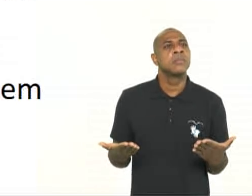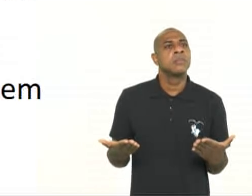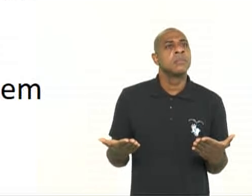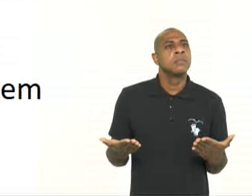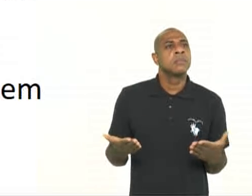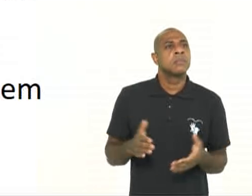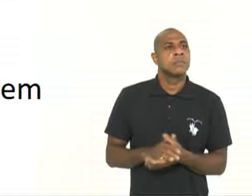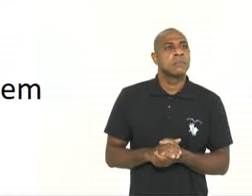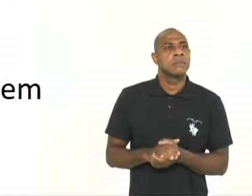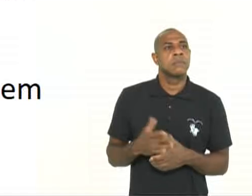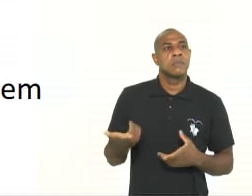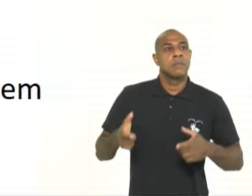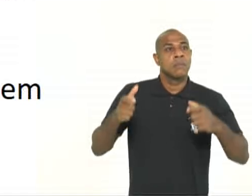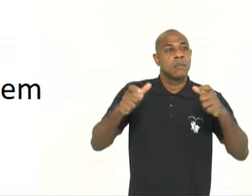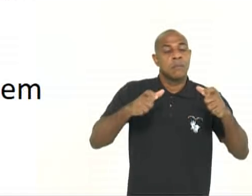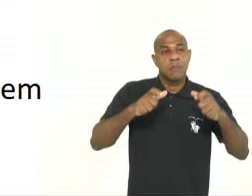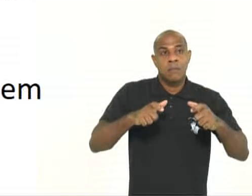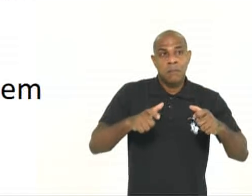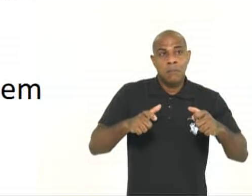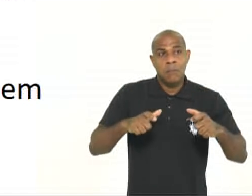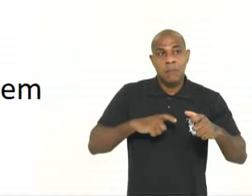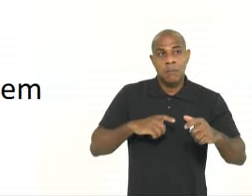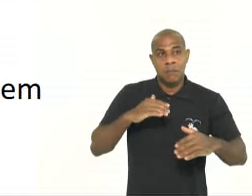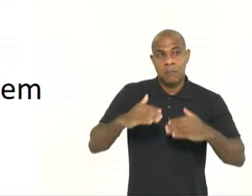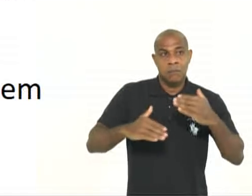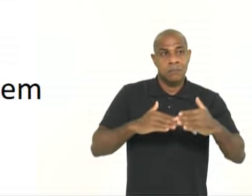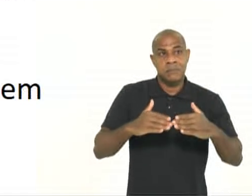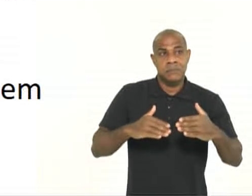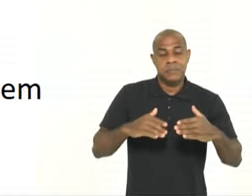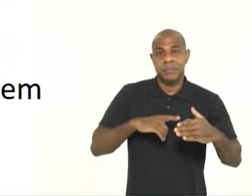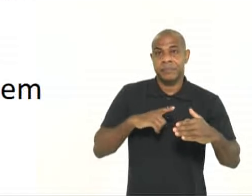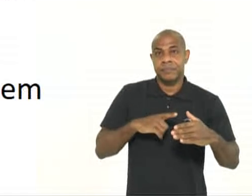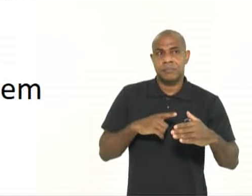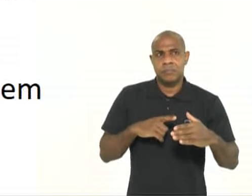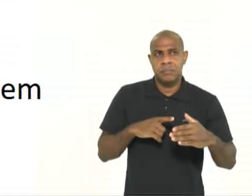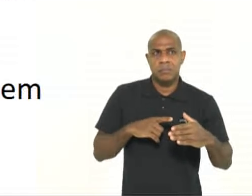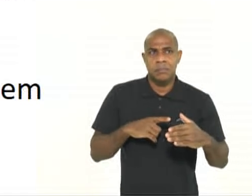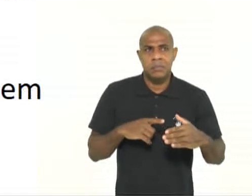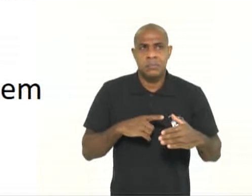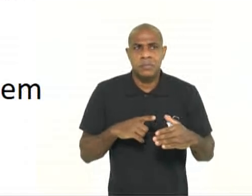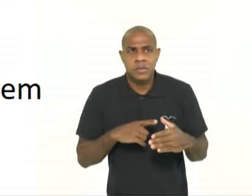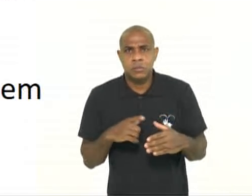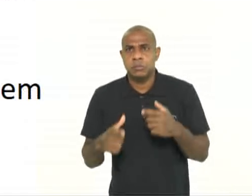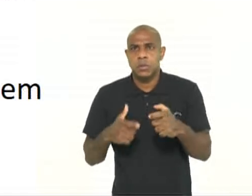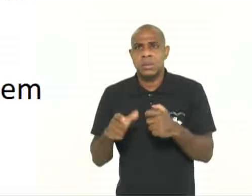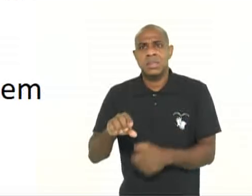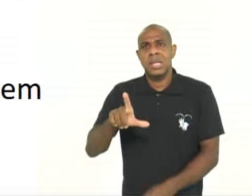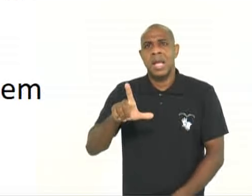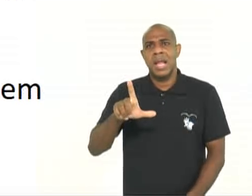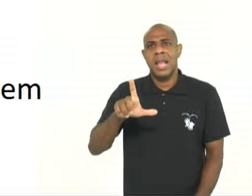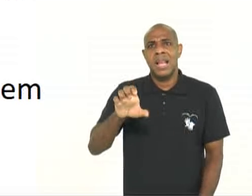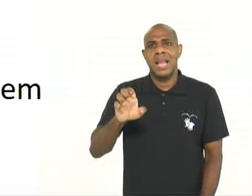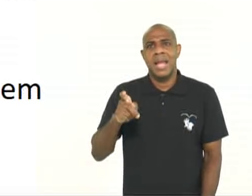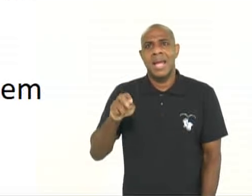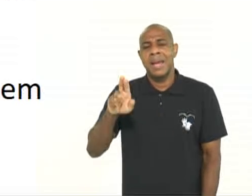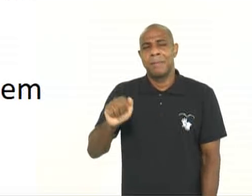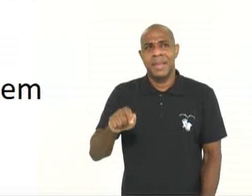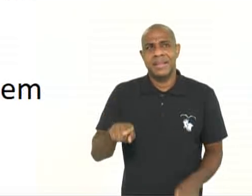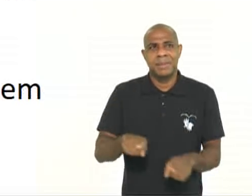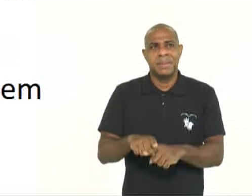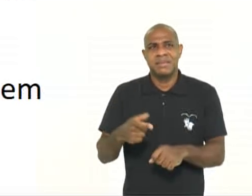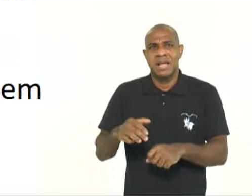locais onde ficavam as pessoas que desenvolviam a lepra, uma doença que ocorre em geral na pele. O professor Roberto também comentou sobre a